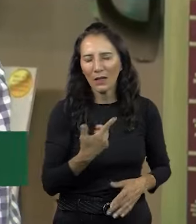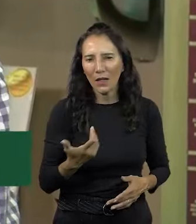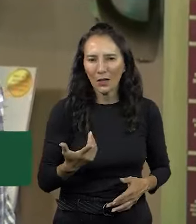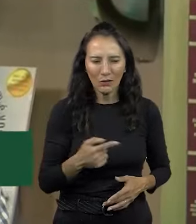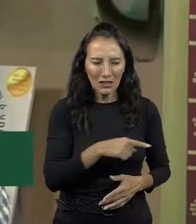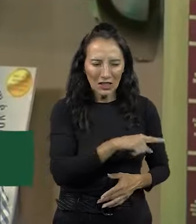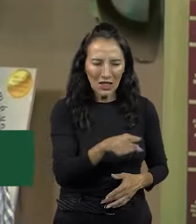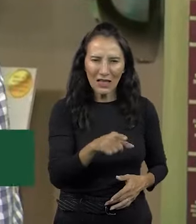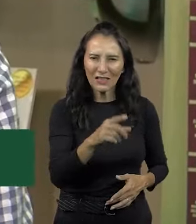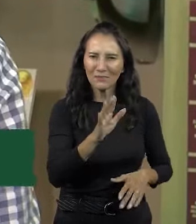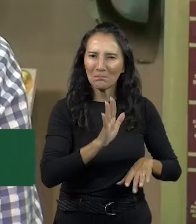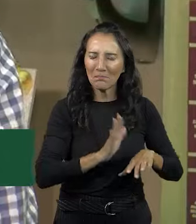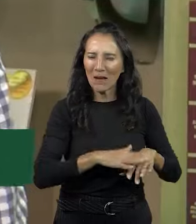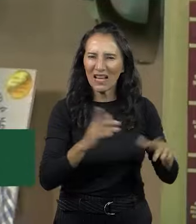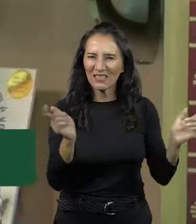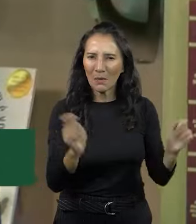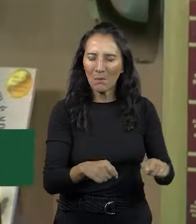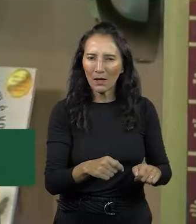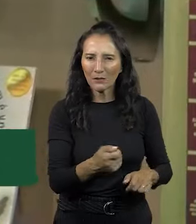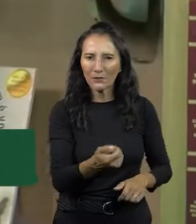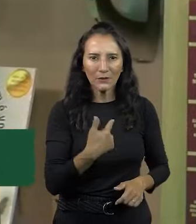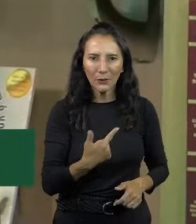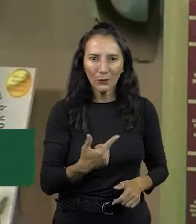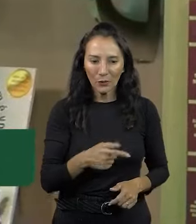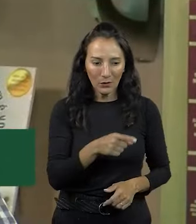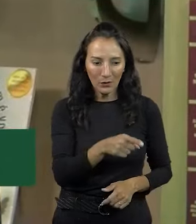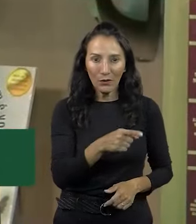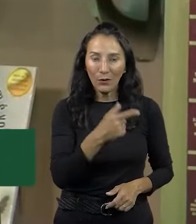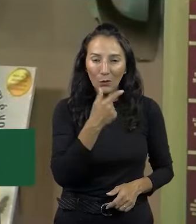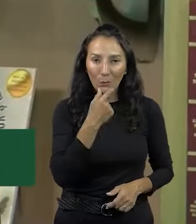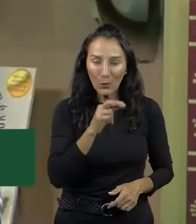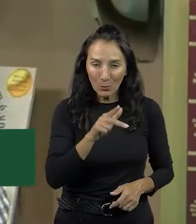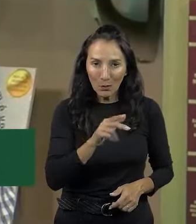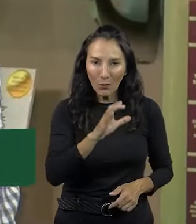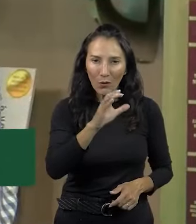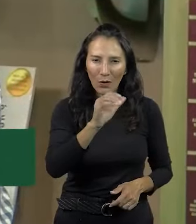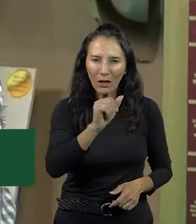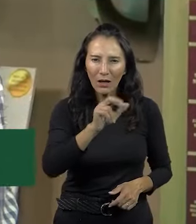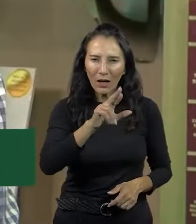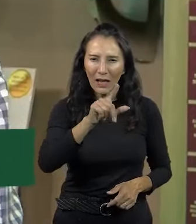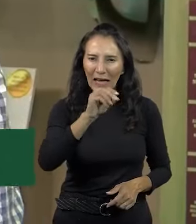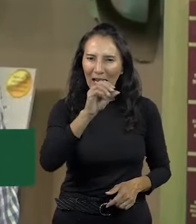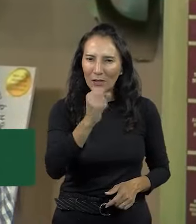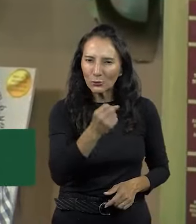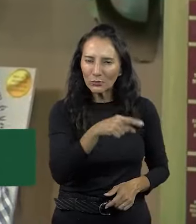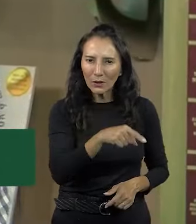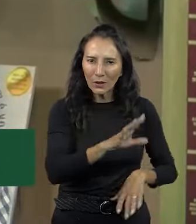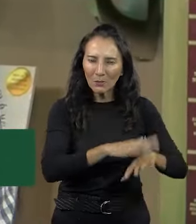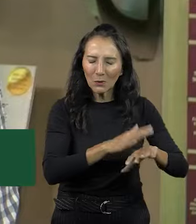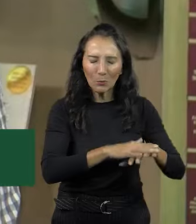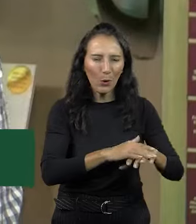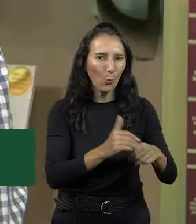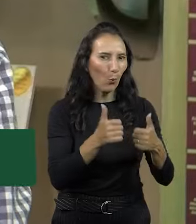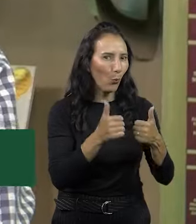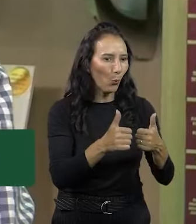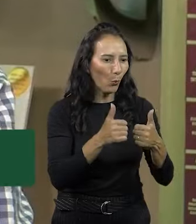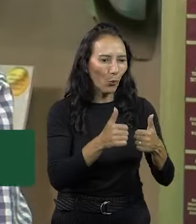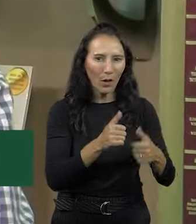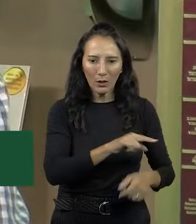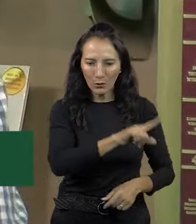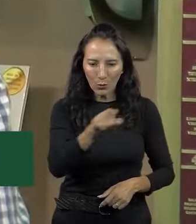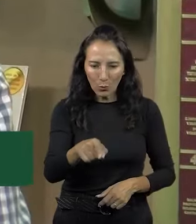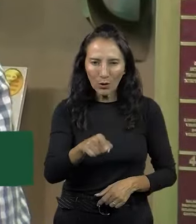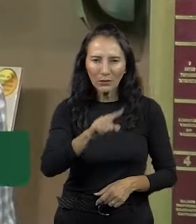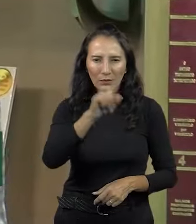mais capazes meu irmão Carlinho matemática ele era nota 1000 né meu